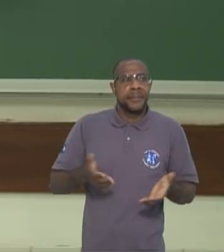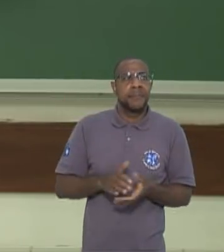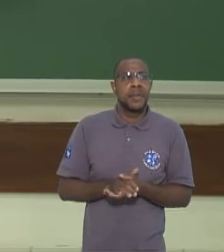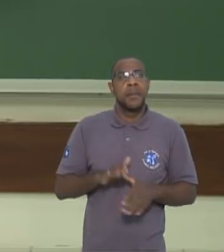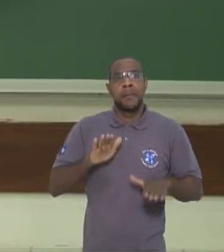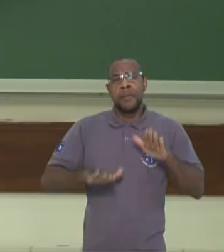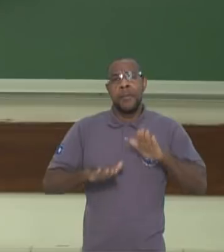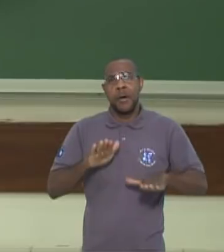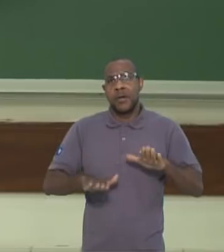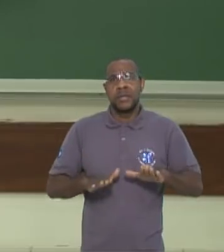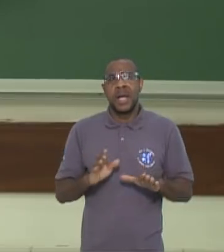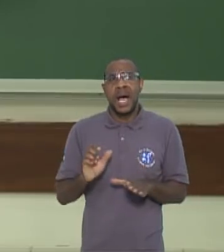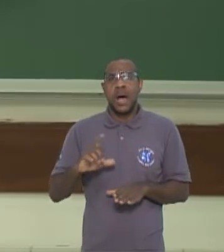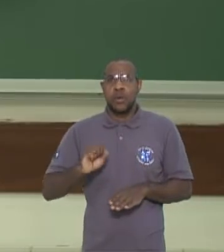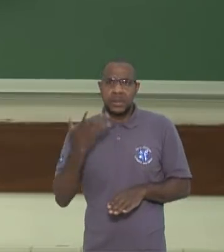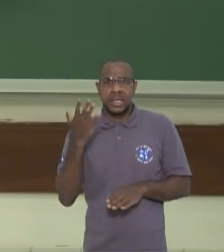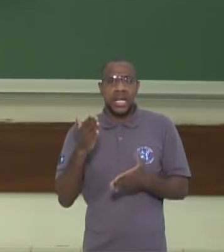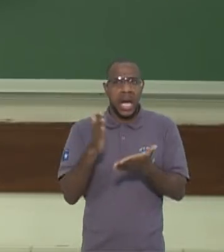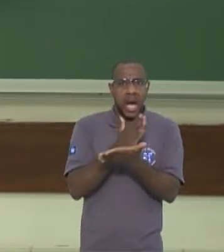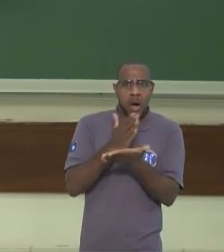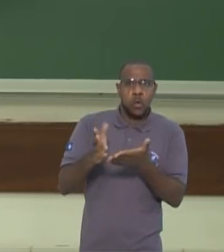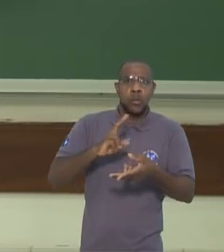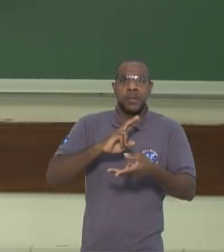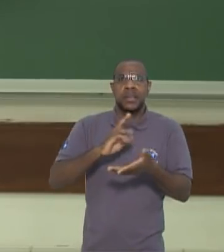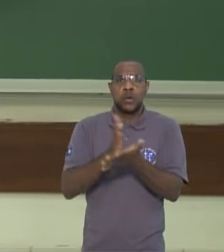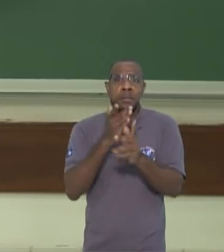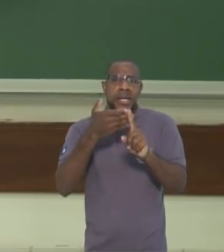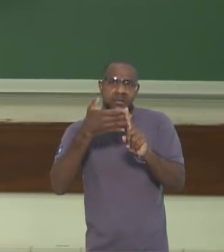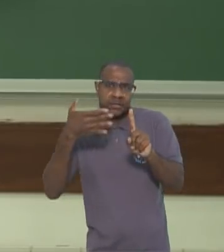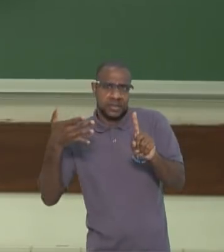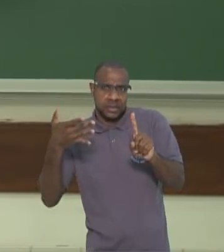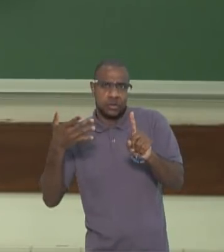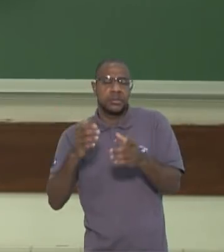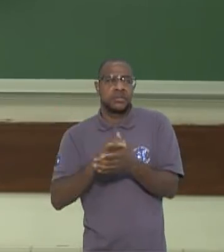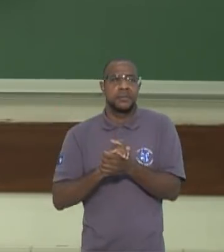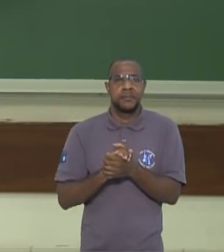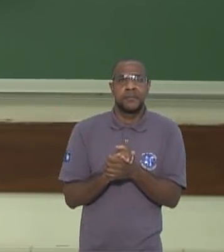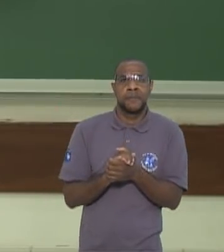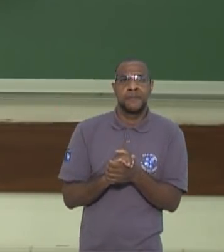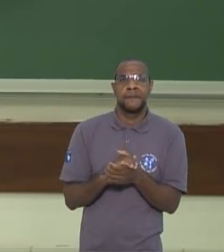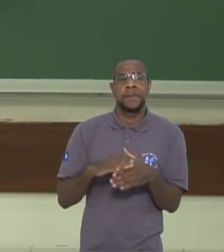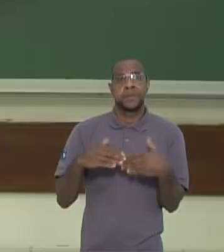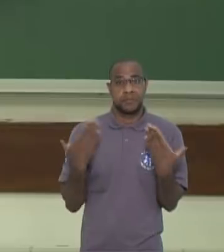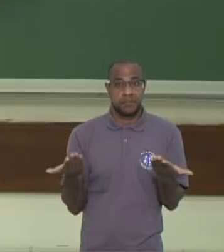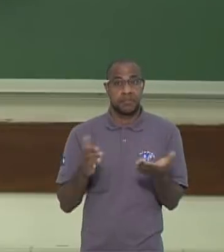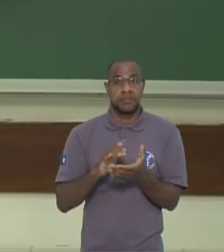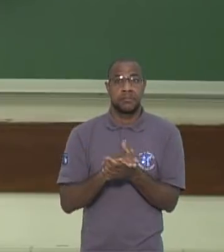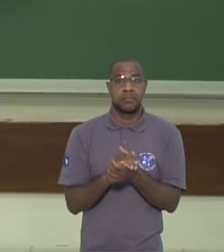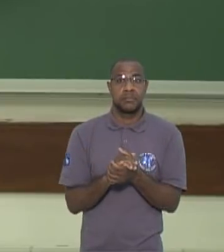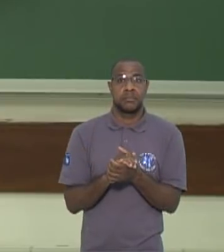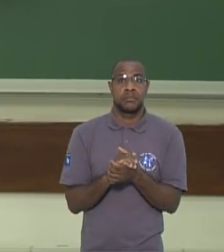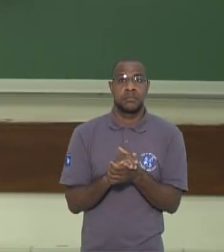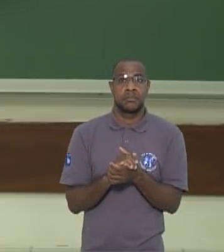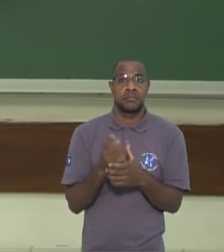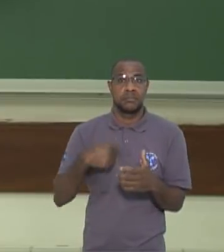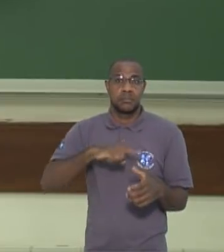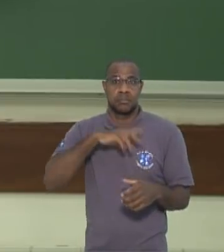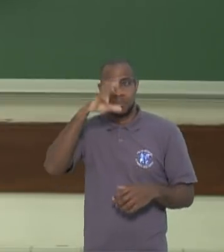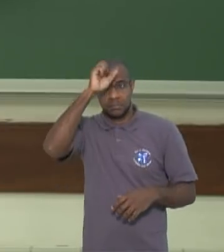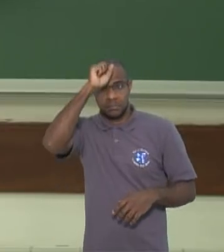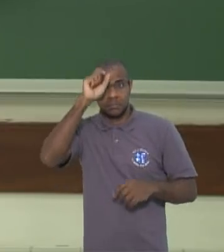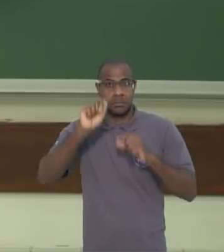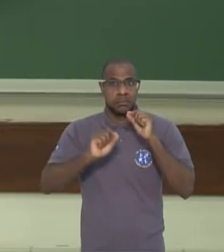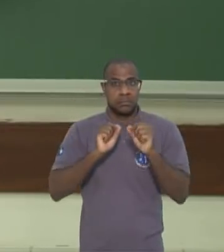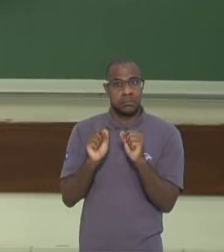ocorrer algumas síndromes ali, mas geralmente ocorre aborto espontâneo, porque não é viável, não é compatível com a vida, tá? Então, a gente aprendeu as